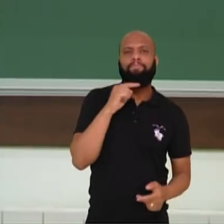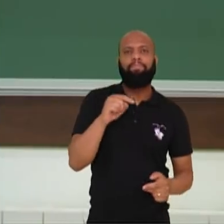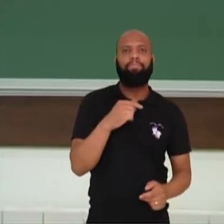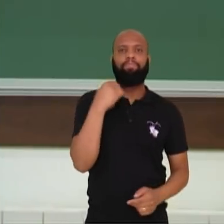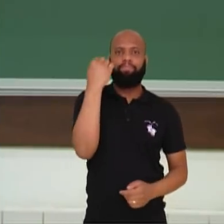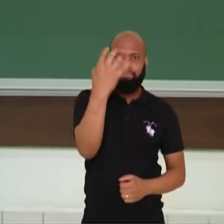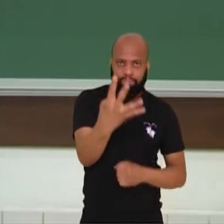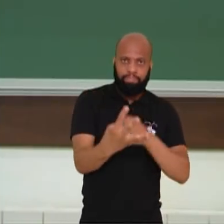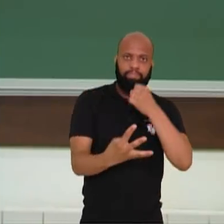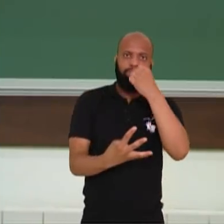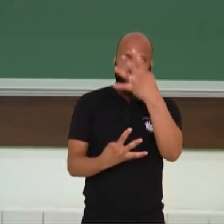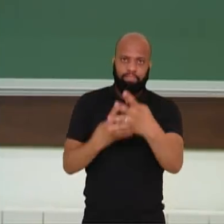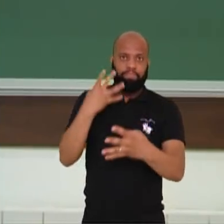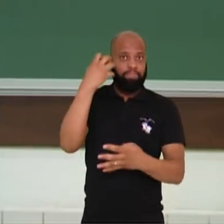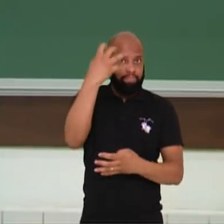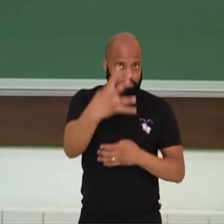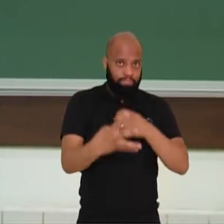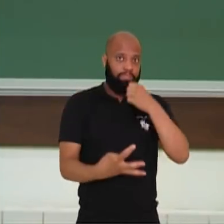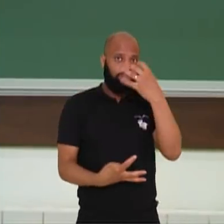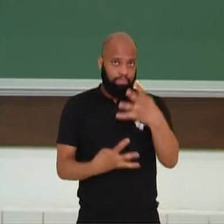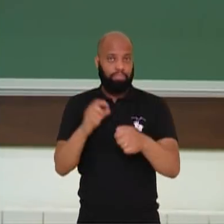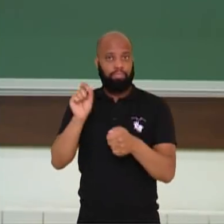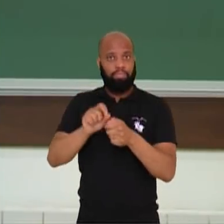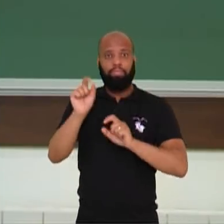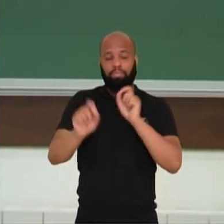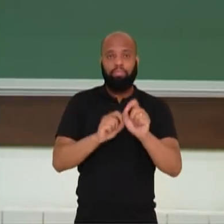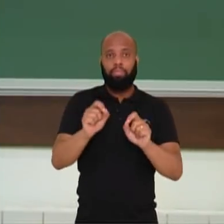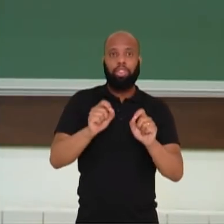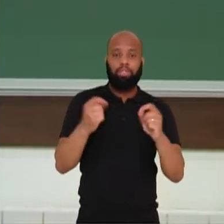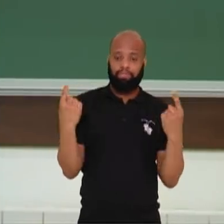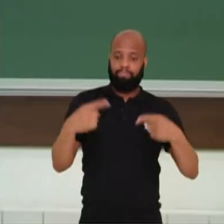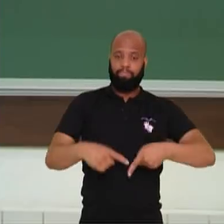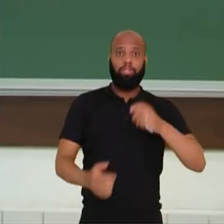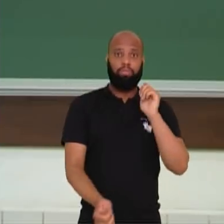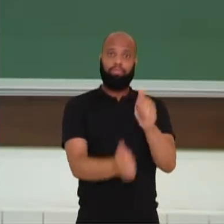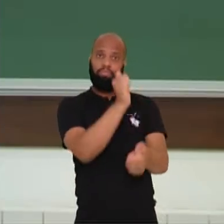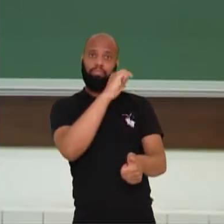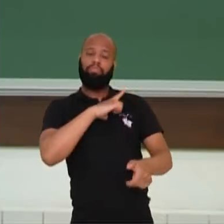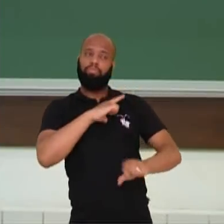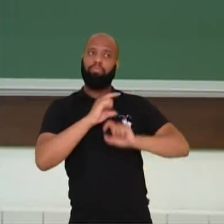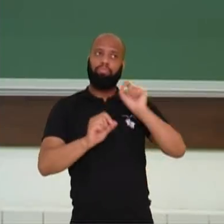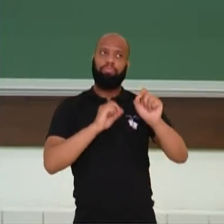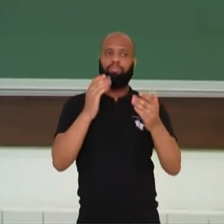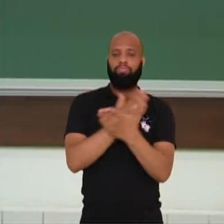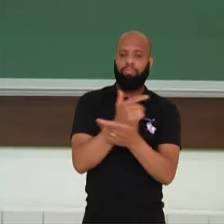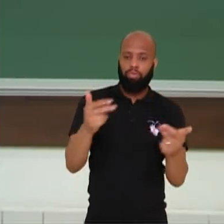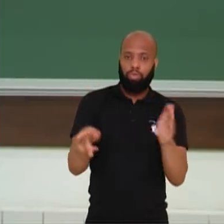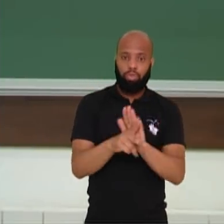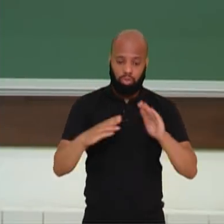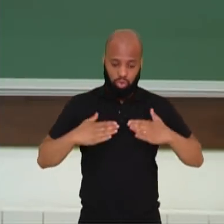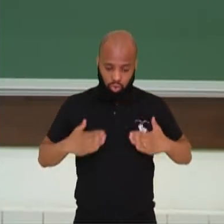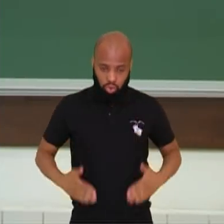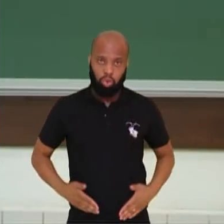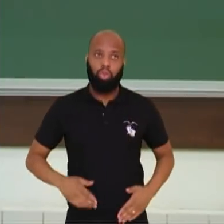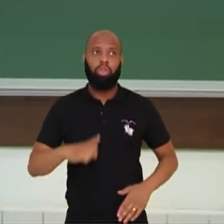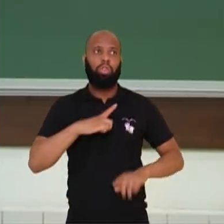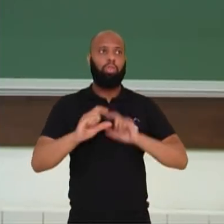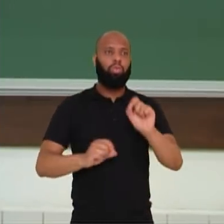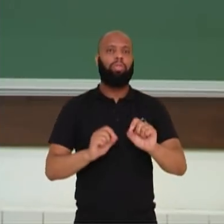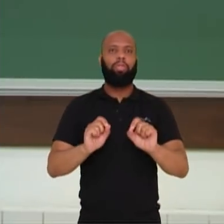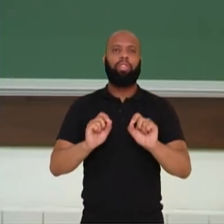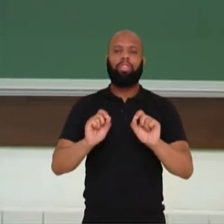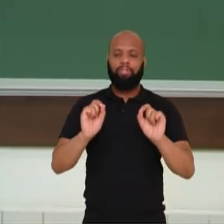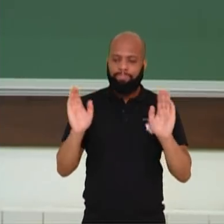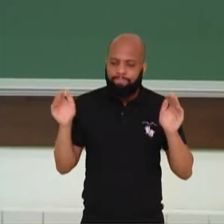4 anos eram feitas essas Olimpíadas, esses jogos que envolviam atividades físicas com um